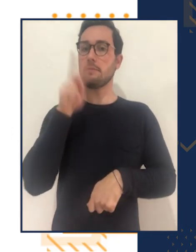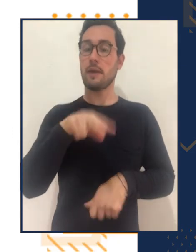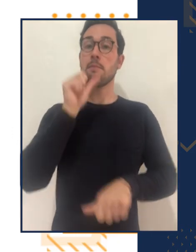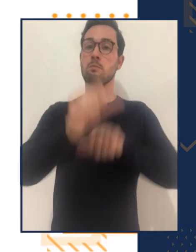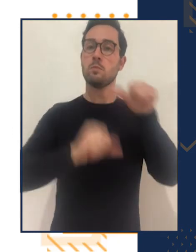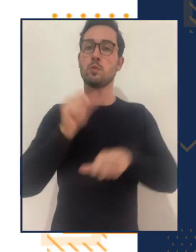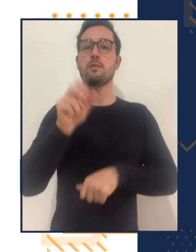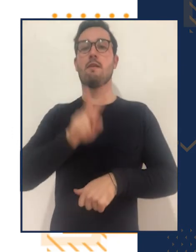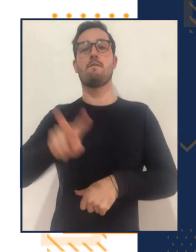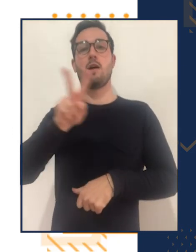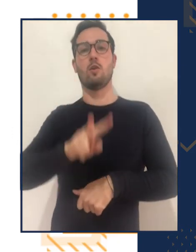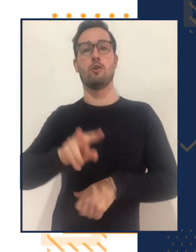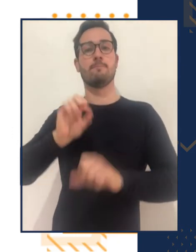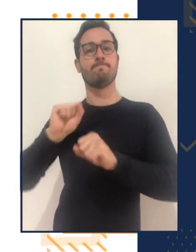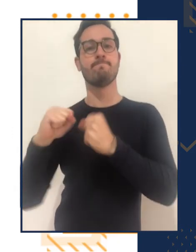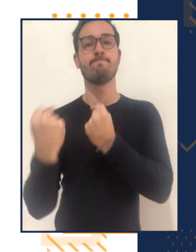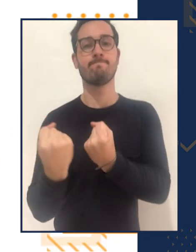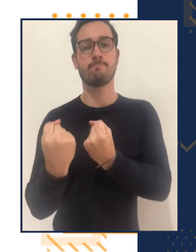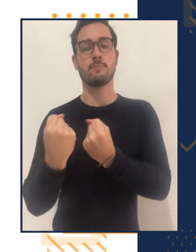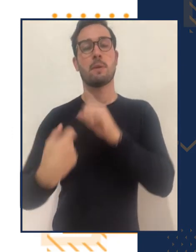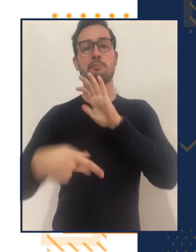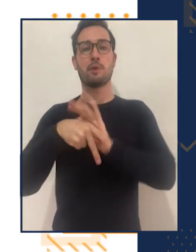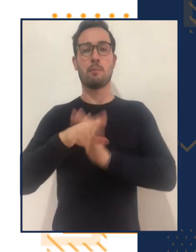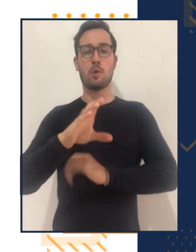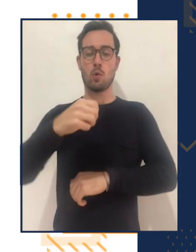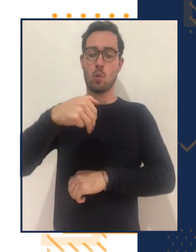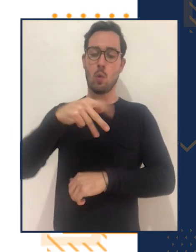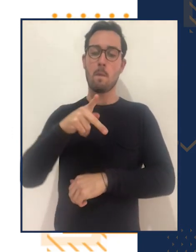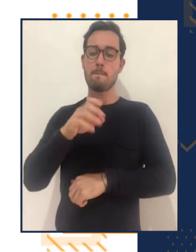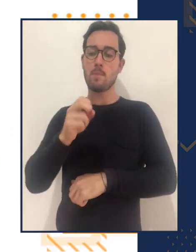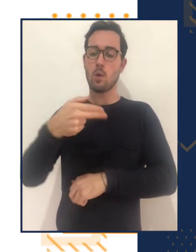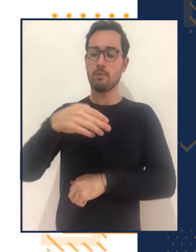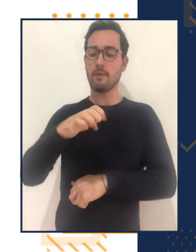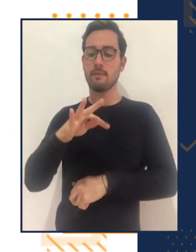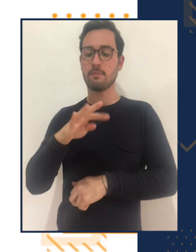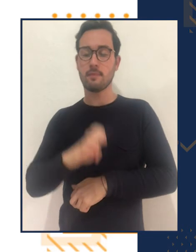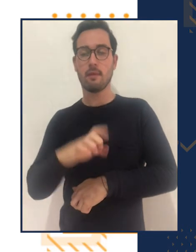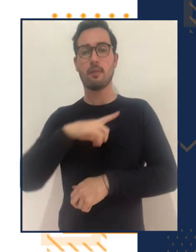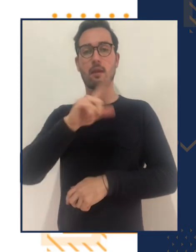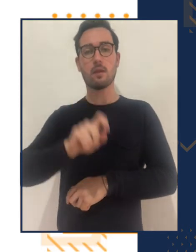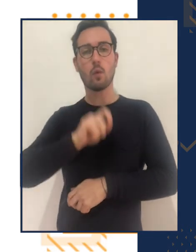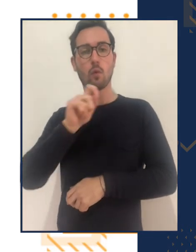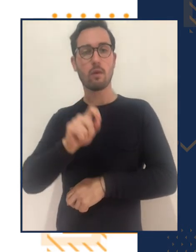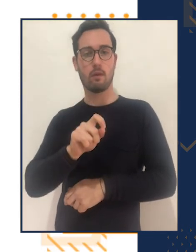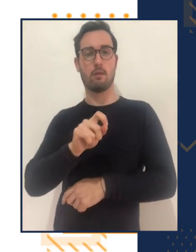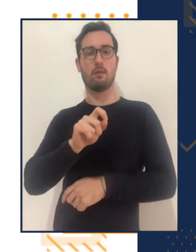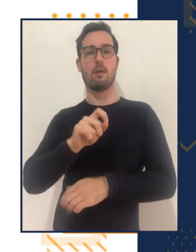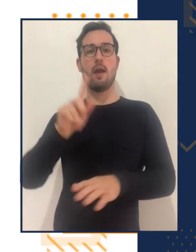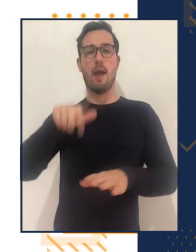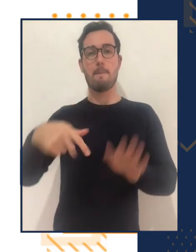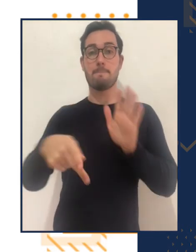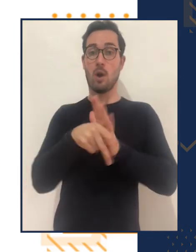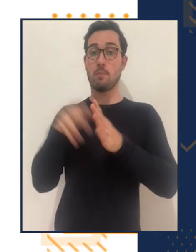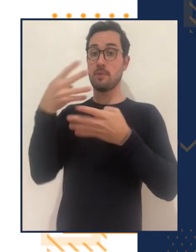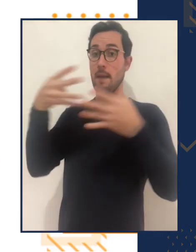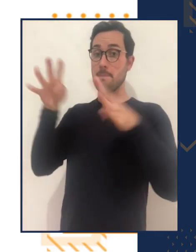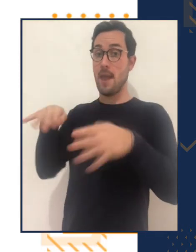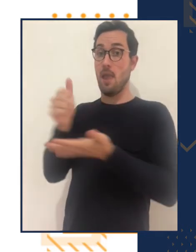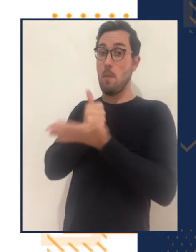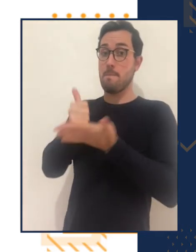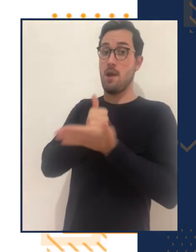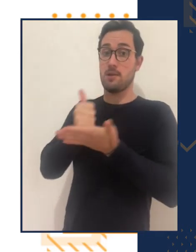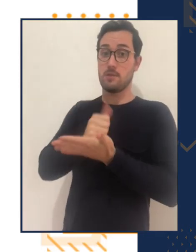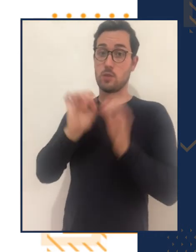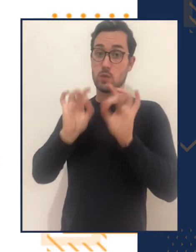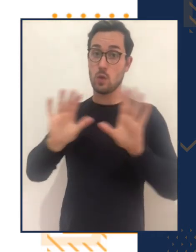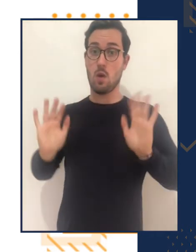gente tem que levar em consideração porque vai mudar o valor da resistividade desse componente. Então a resistividade final vai ser dada pela resistividade